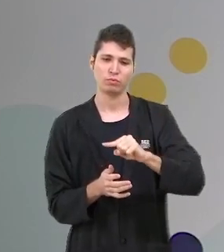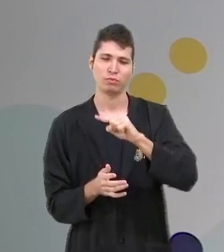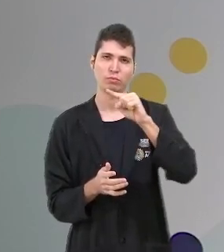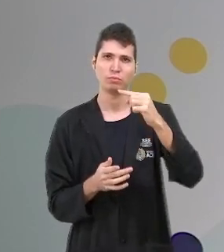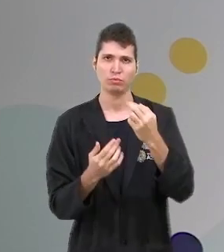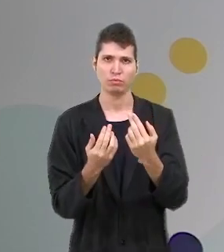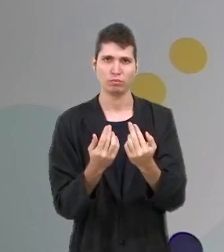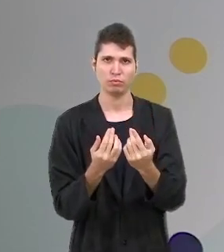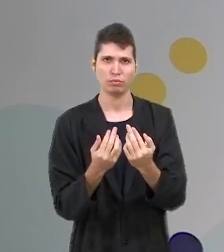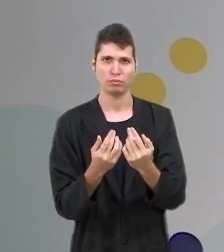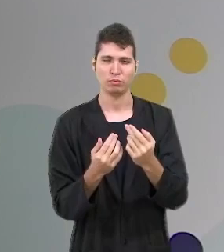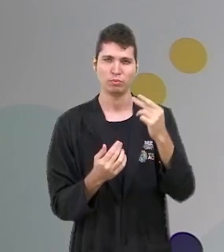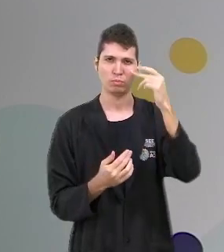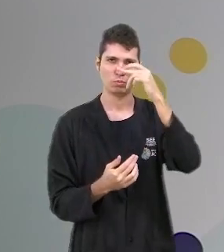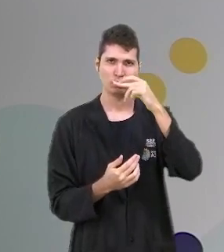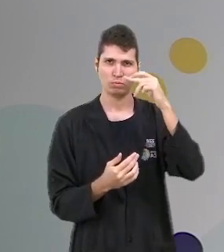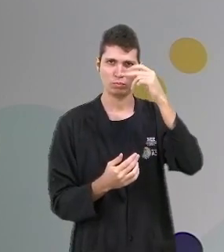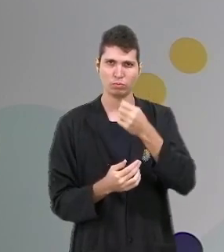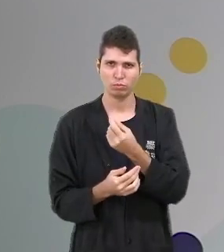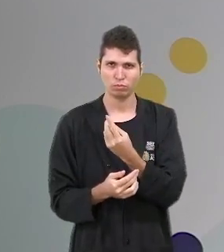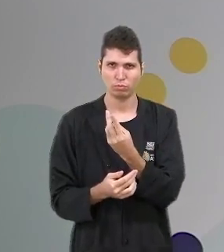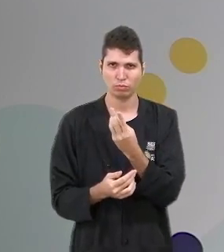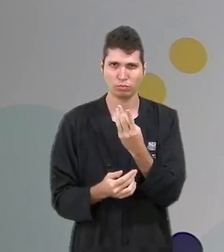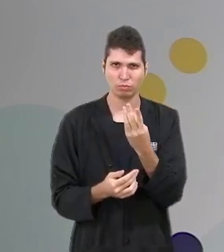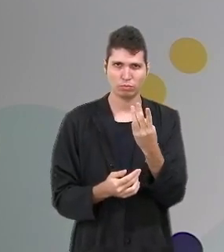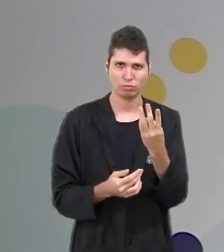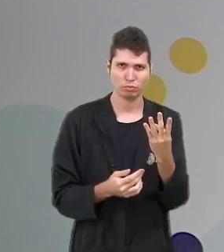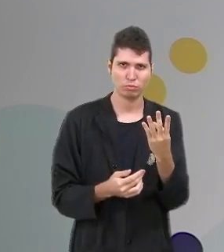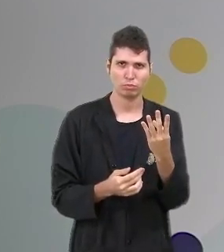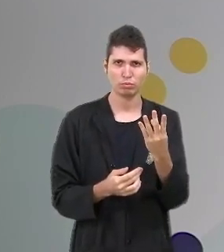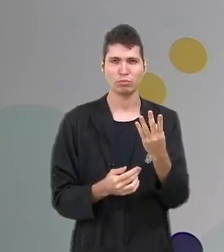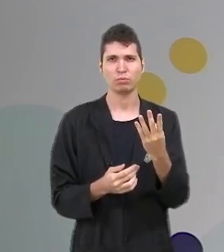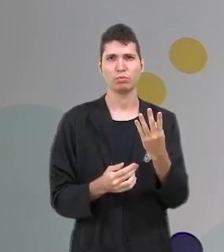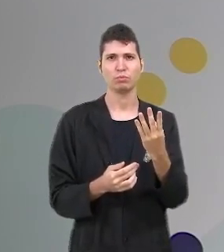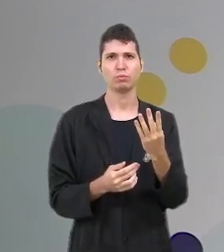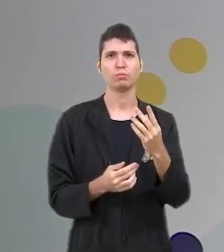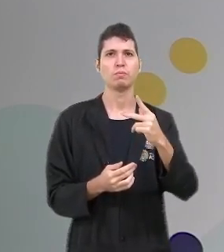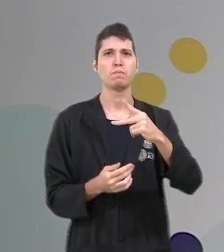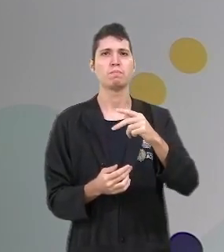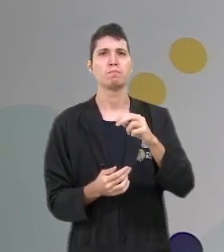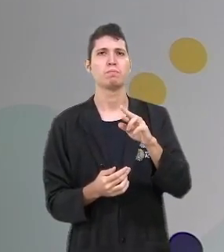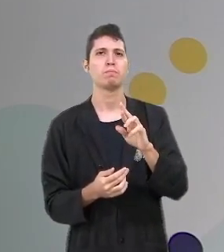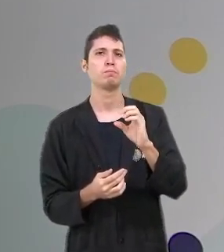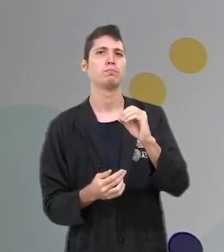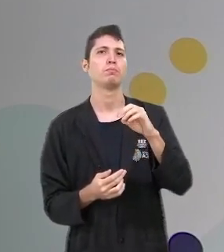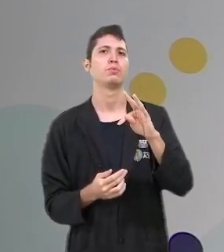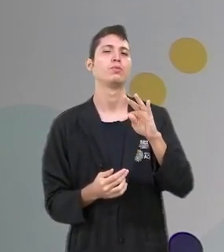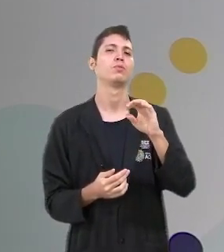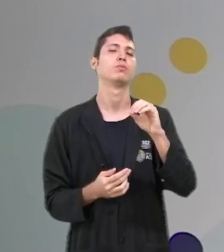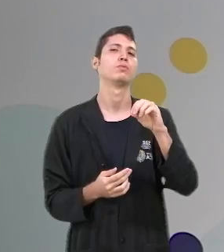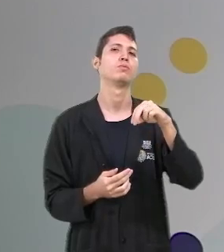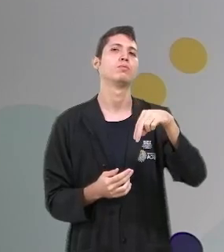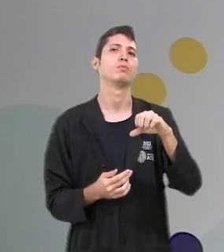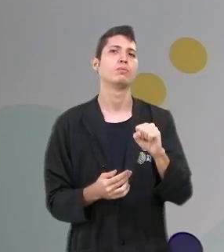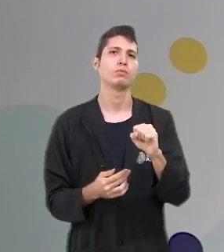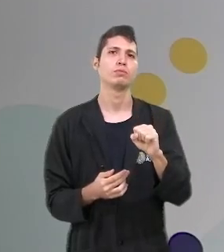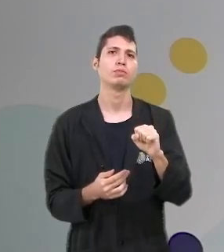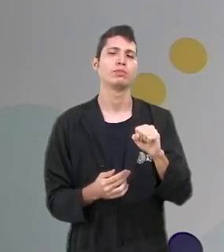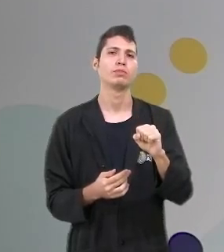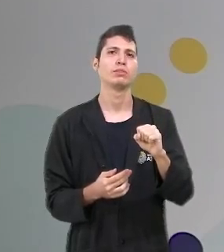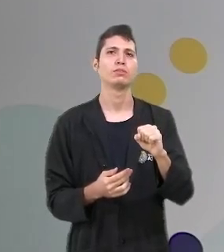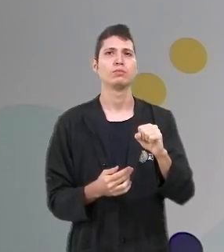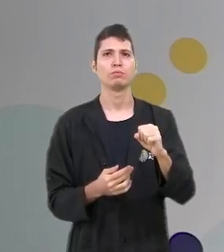resta? Analisar a quantidade de prótons. E como é que eu sei a quantidade de prótons? Através do